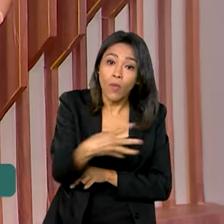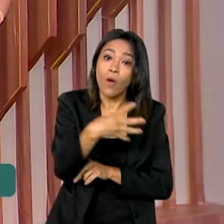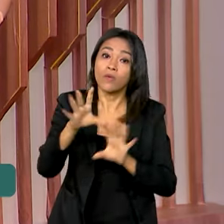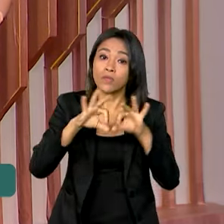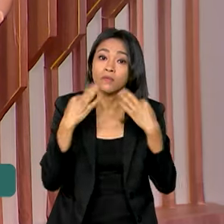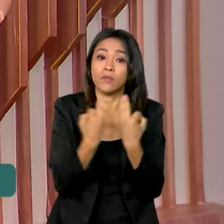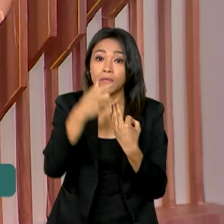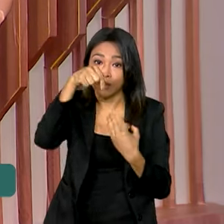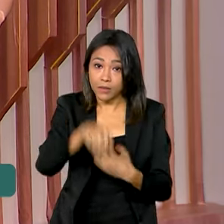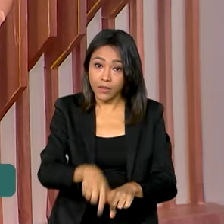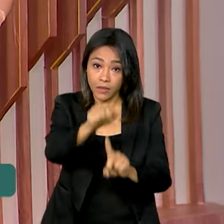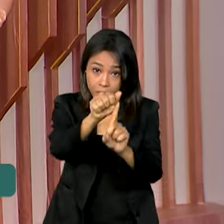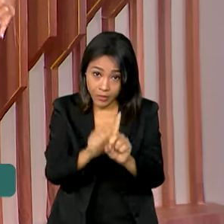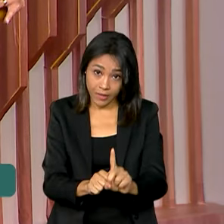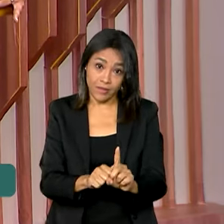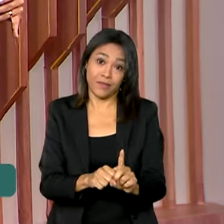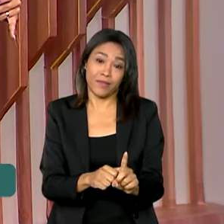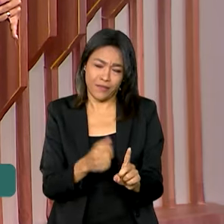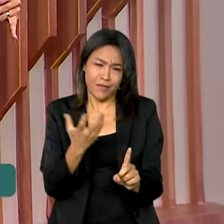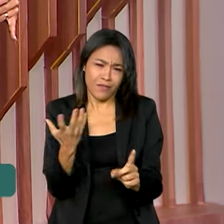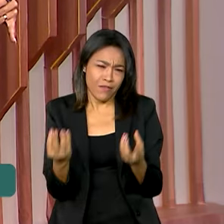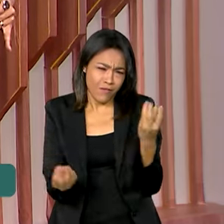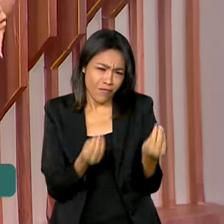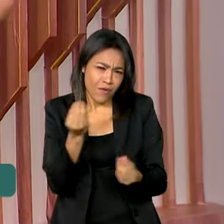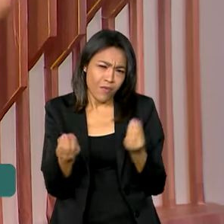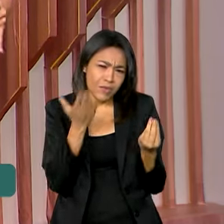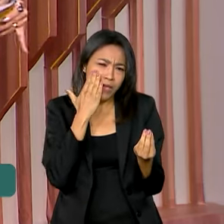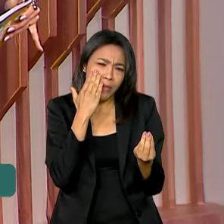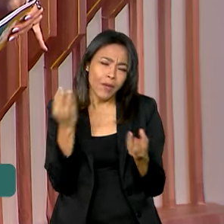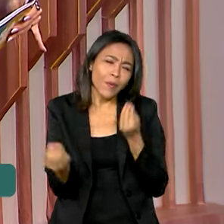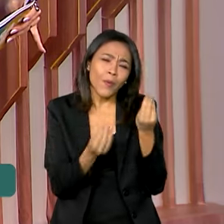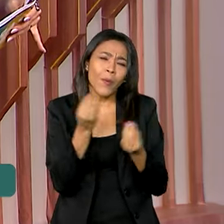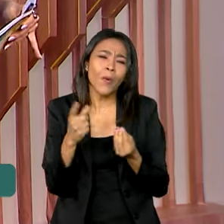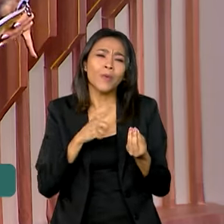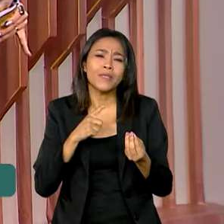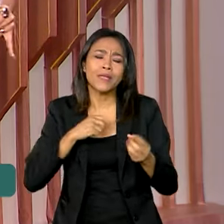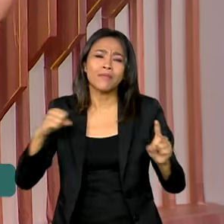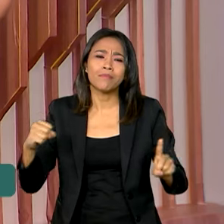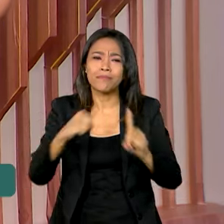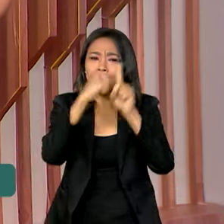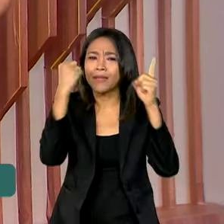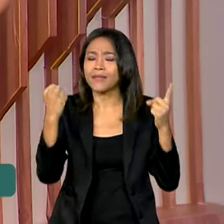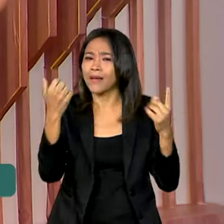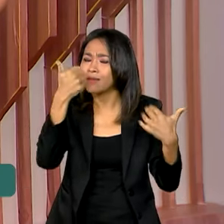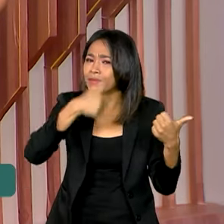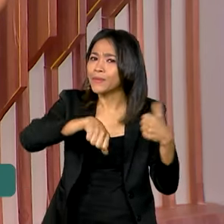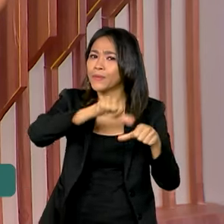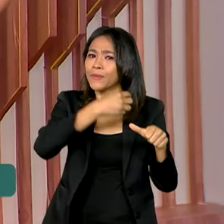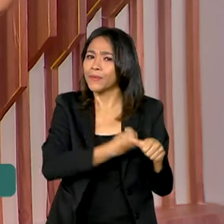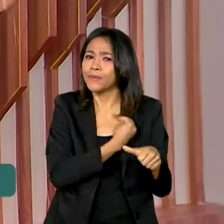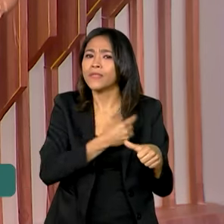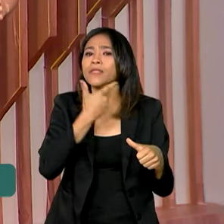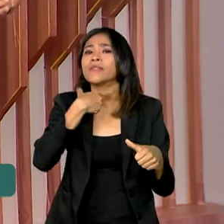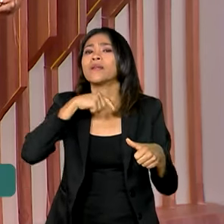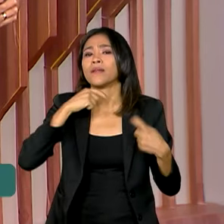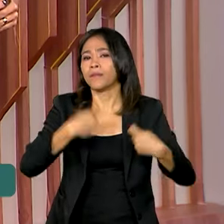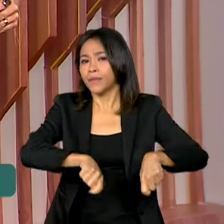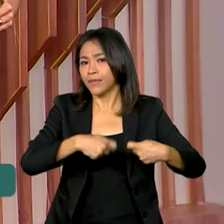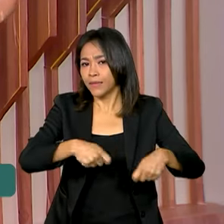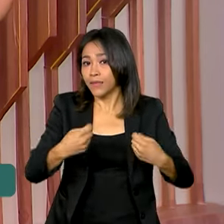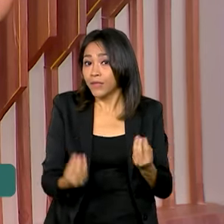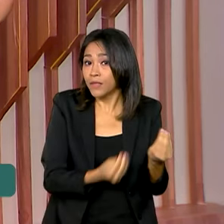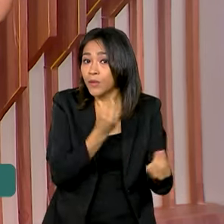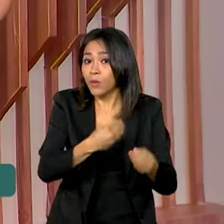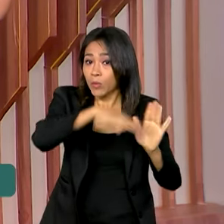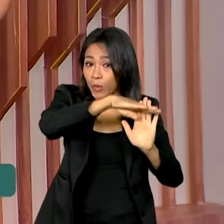deste mês. Vamos saber agora como esse benefício tem impactado diretamente a vida de quem mais precisa e como o